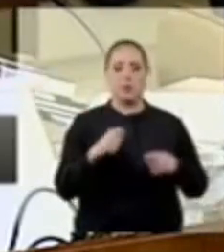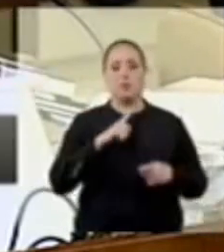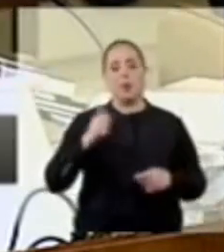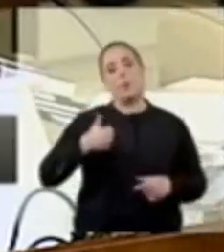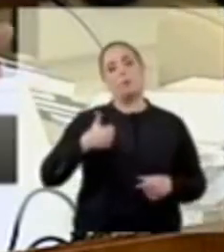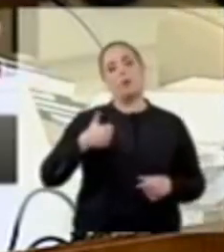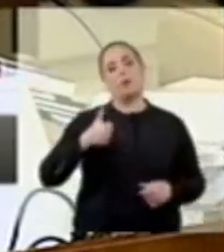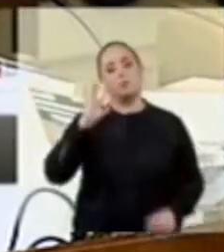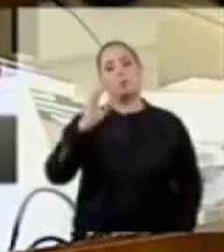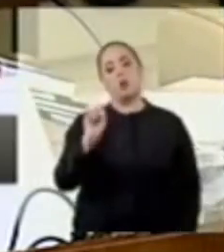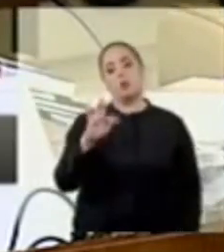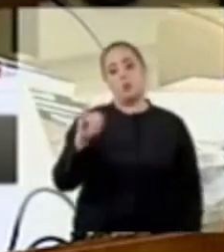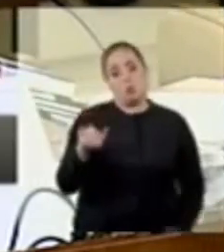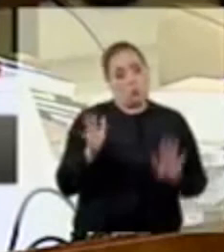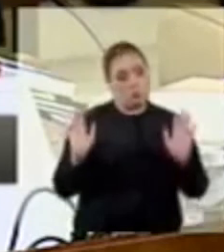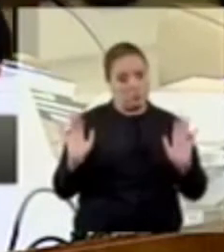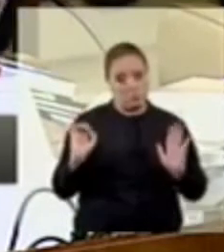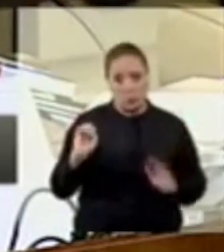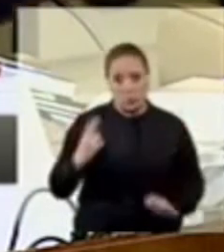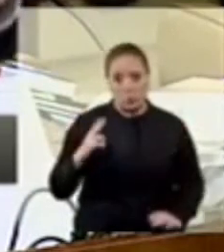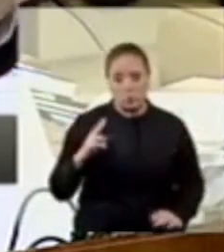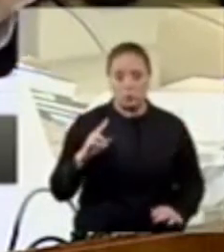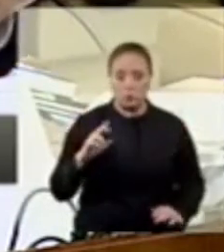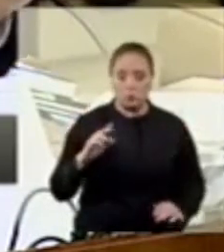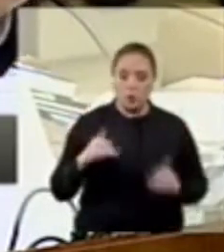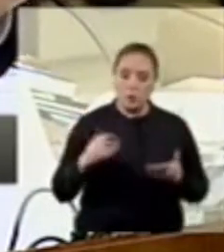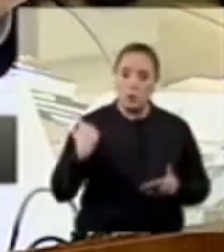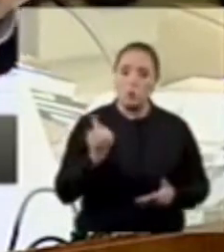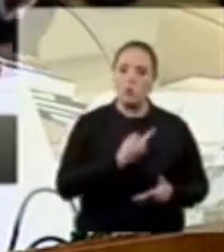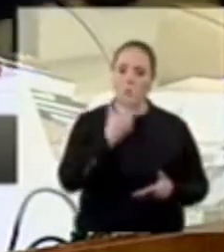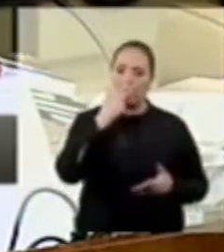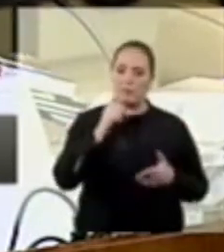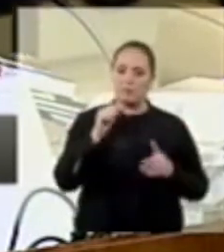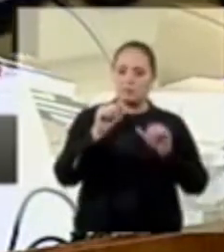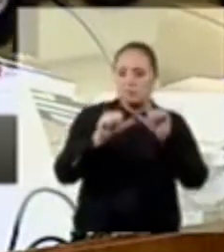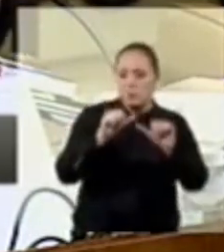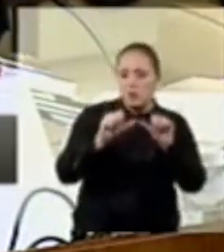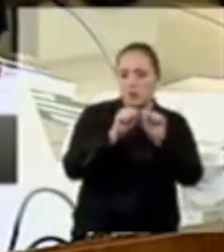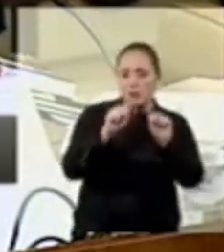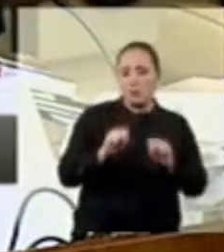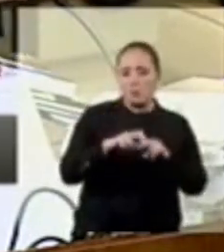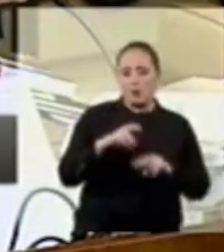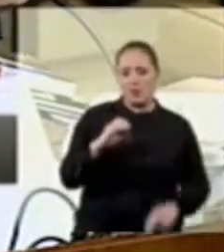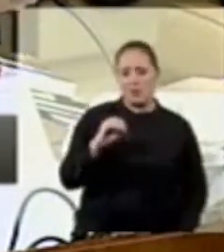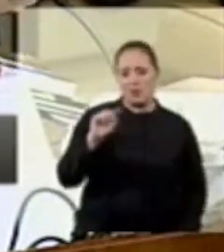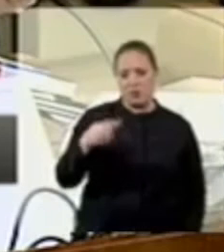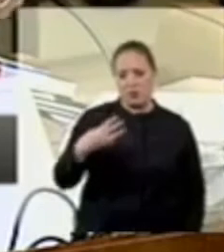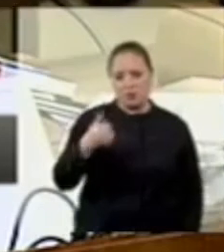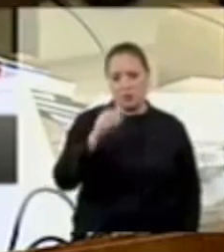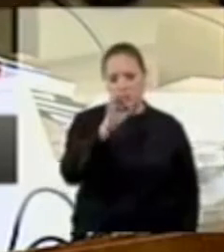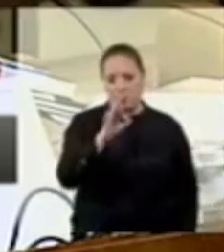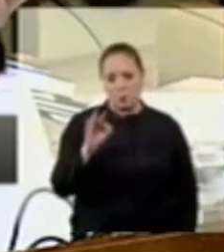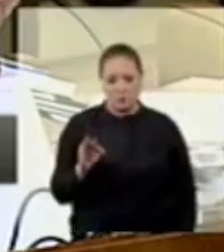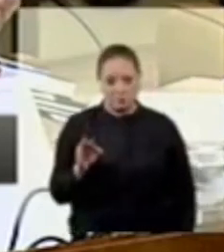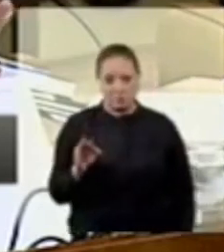decisão do stj ou então nós estaremos mudando todo o sistema em função de 0,31 por cento dos casos